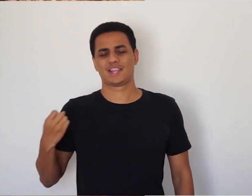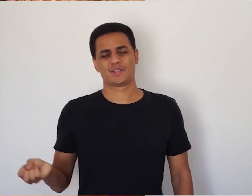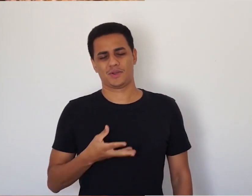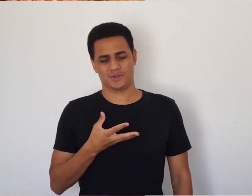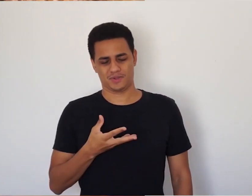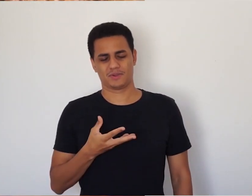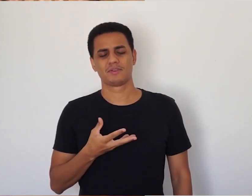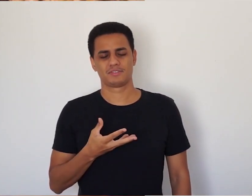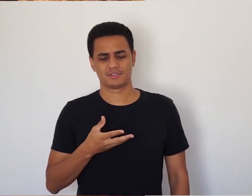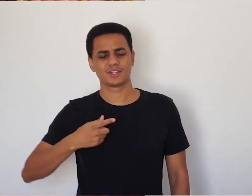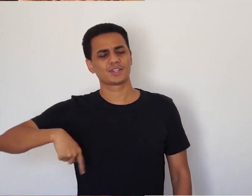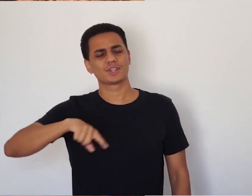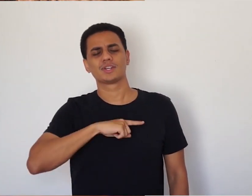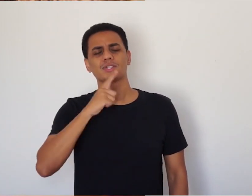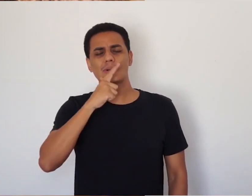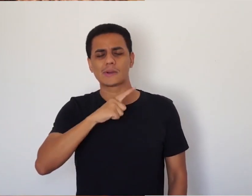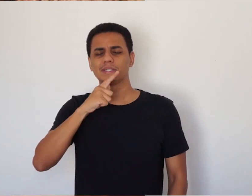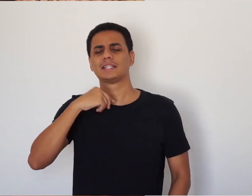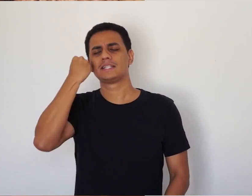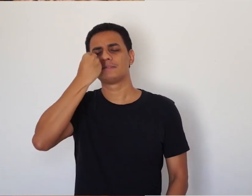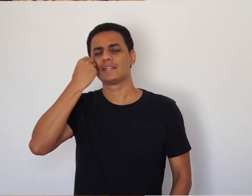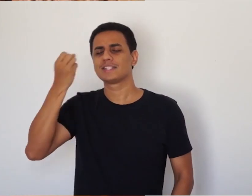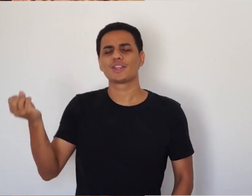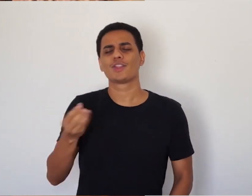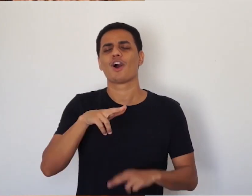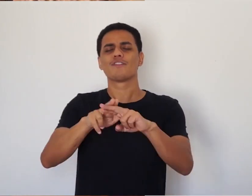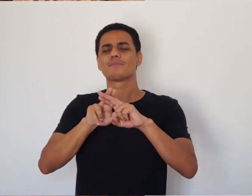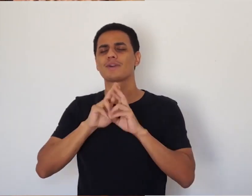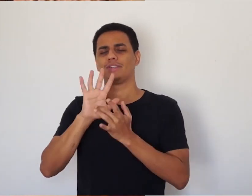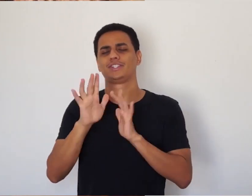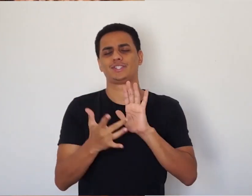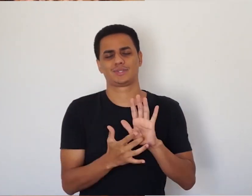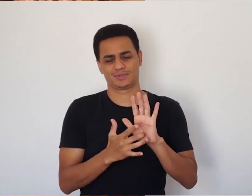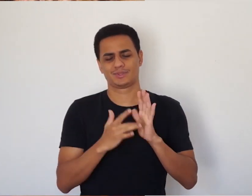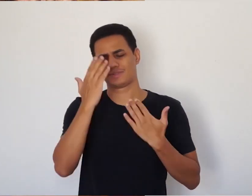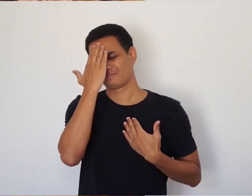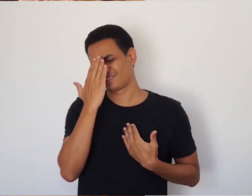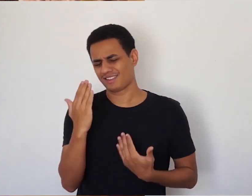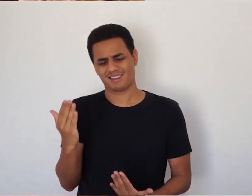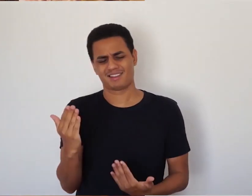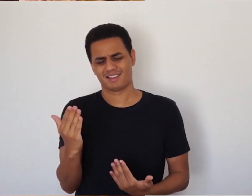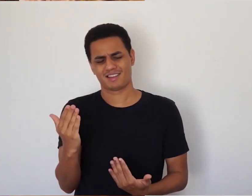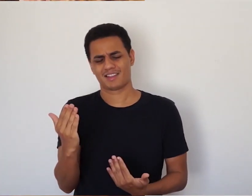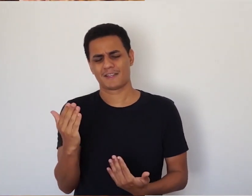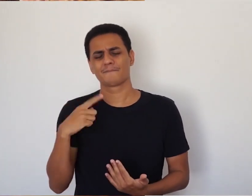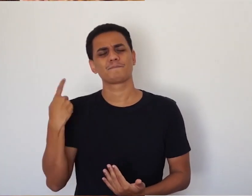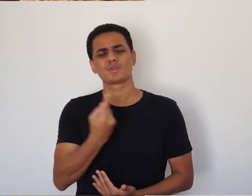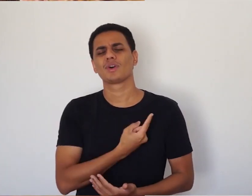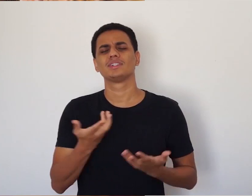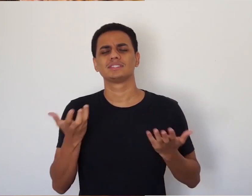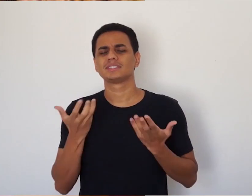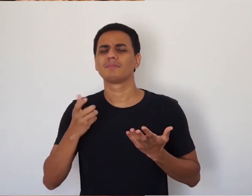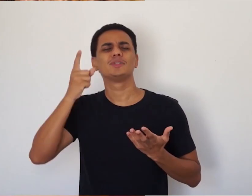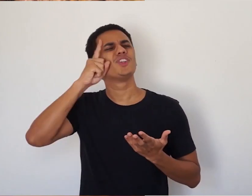nos trazendo vida, Senhor, permitindo abrir um novo e vivo caminho pelo sangue de Jesus. Obrigada, Amém,